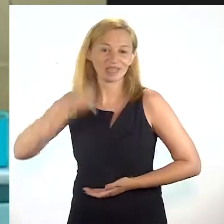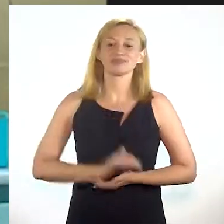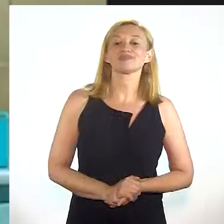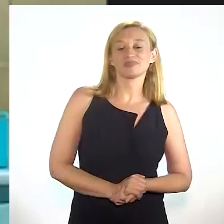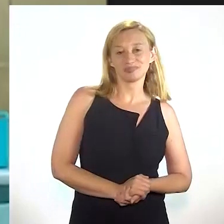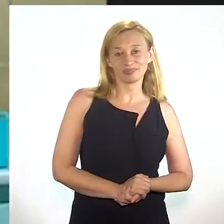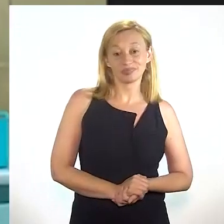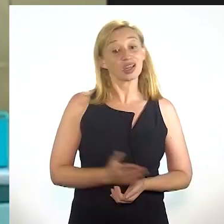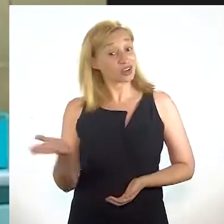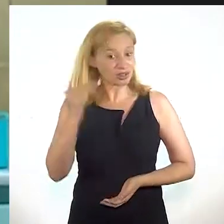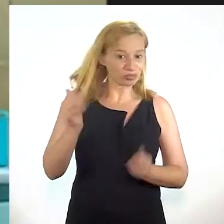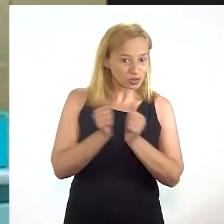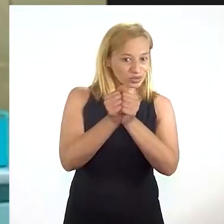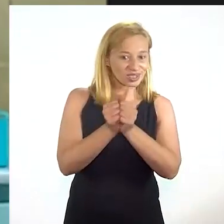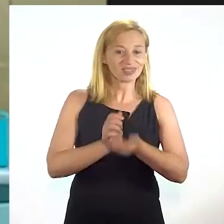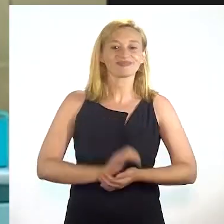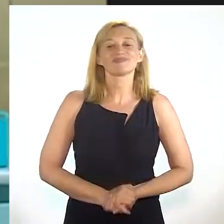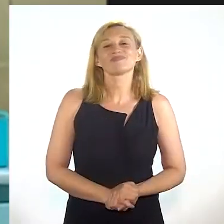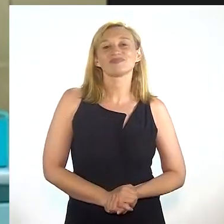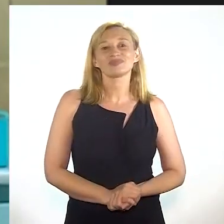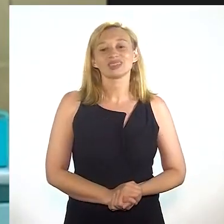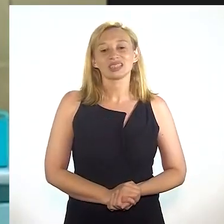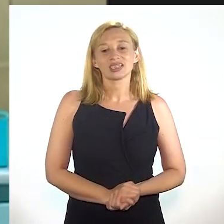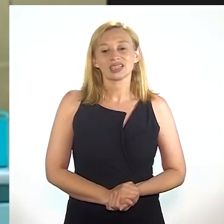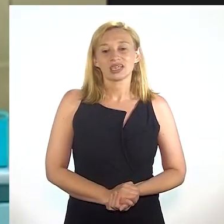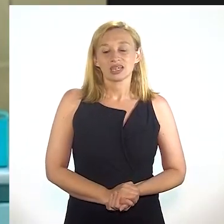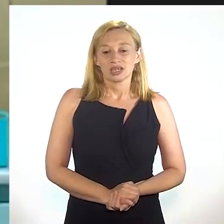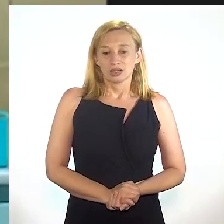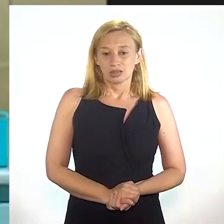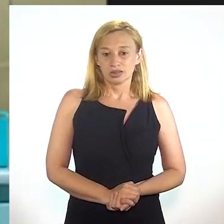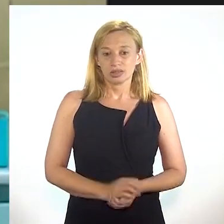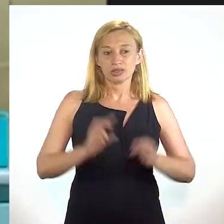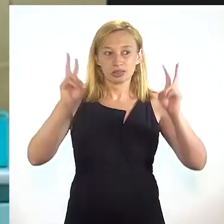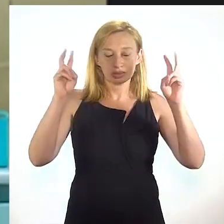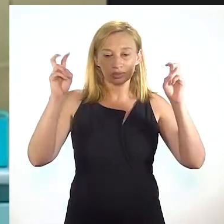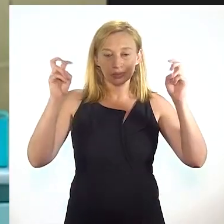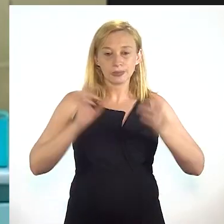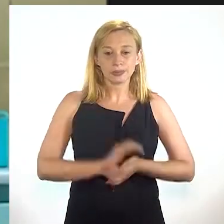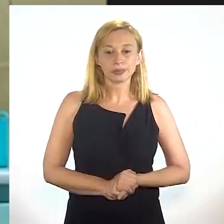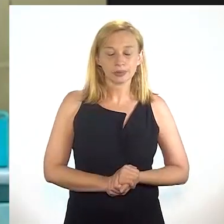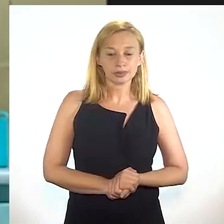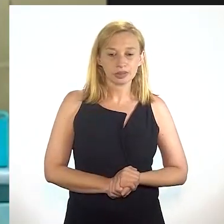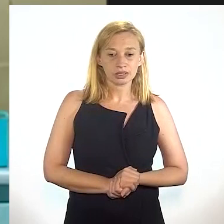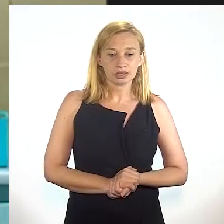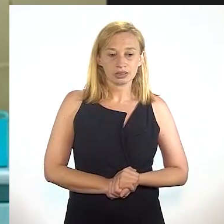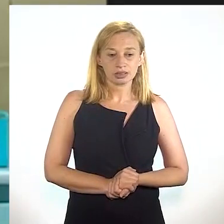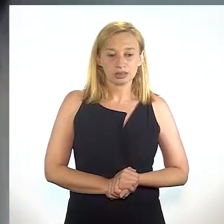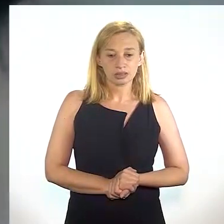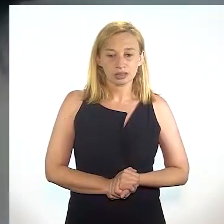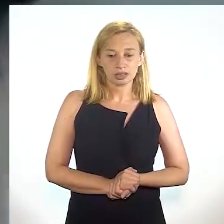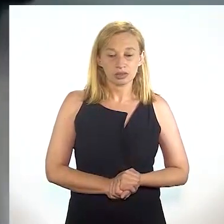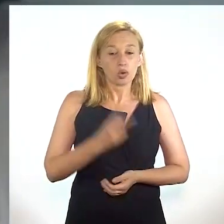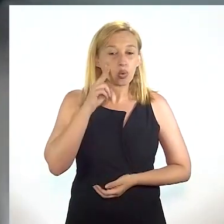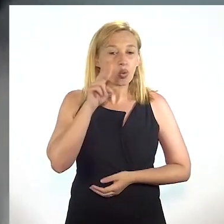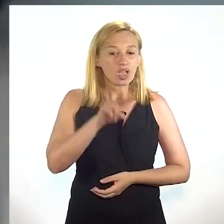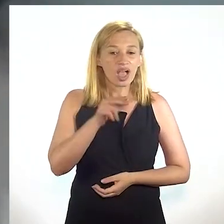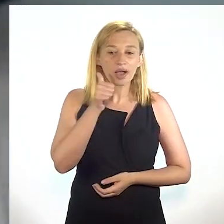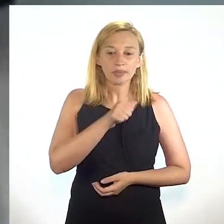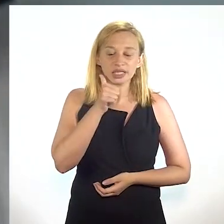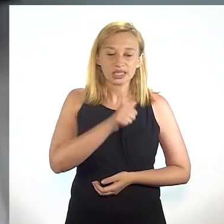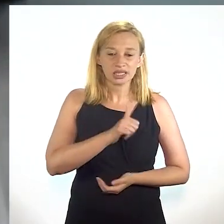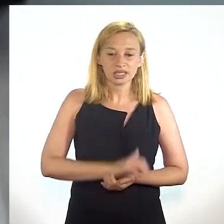as empreendedoras também querem plantar sucesso. E vamos juntas. Sobre essa questão